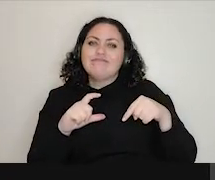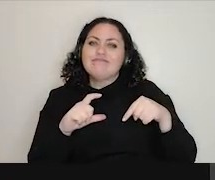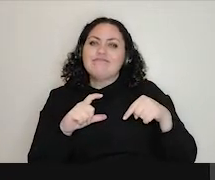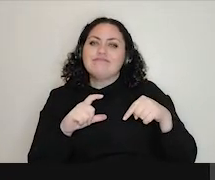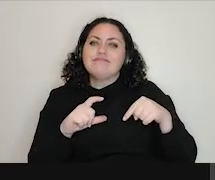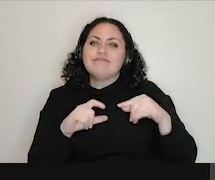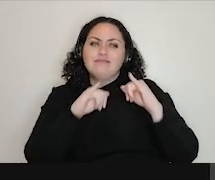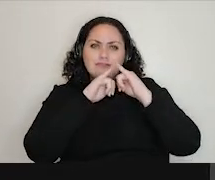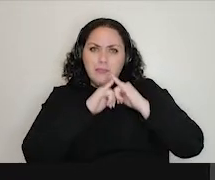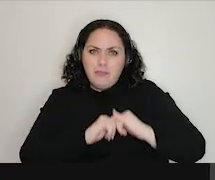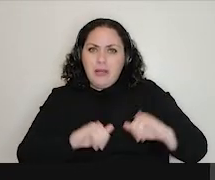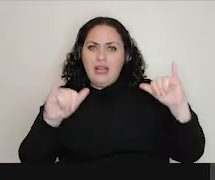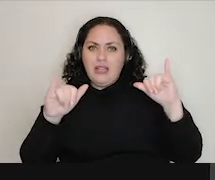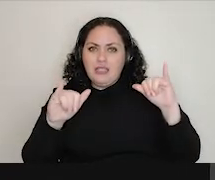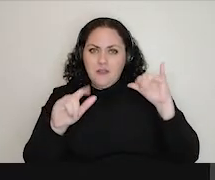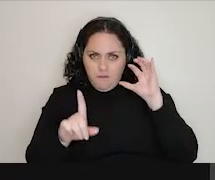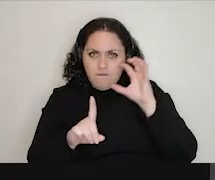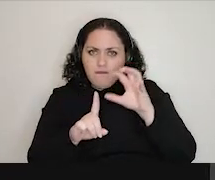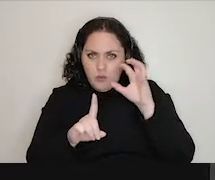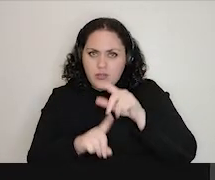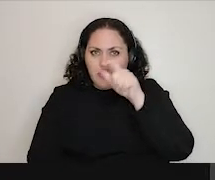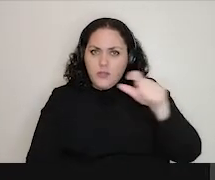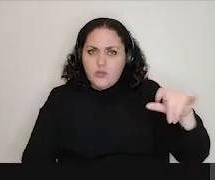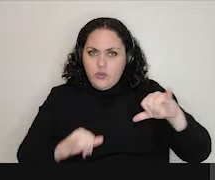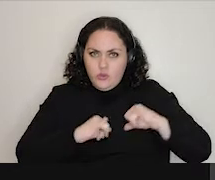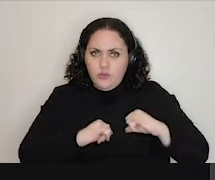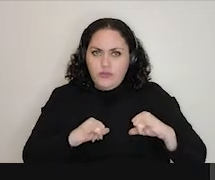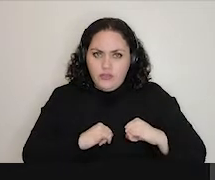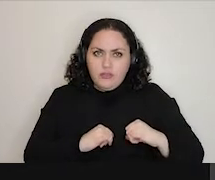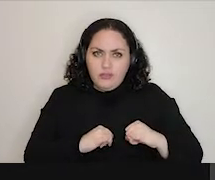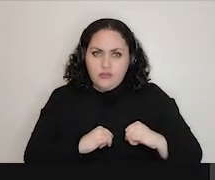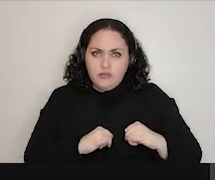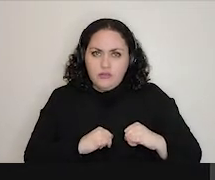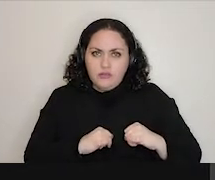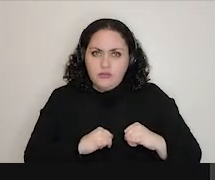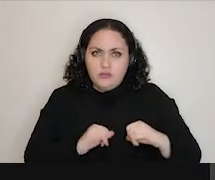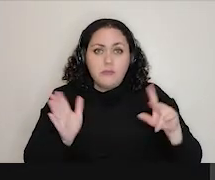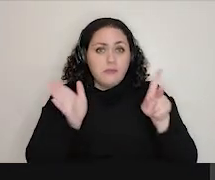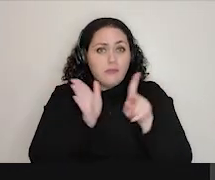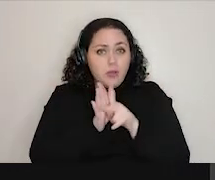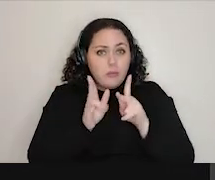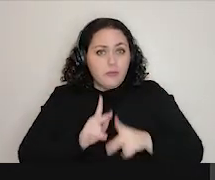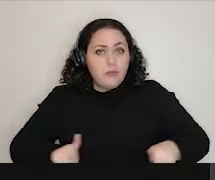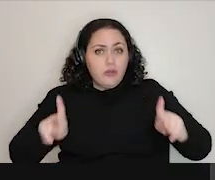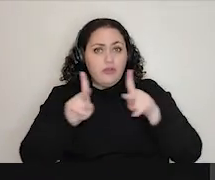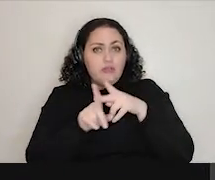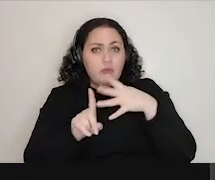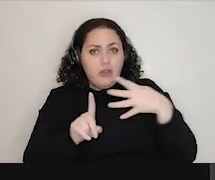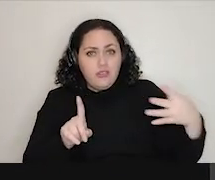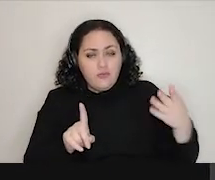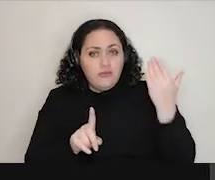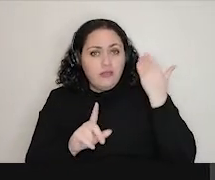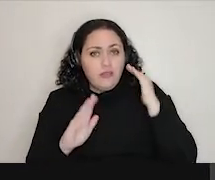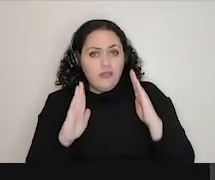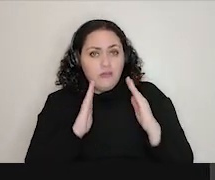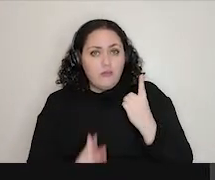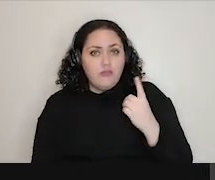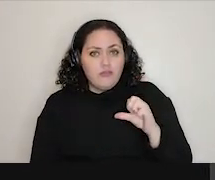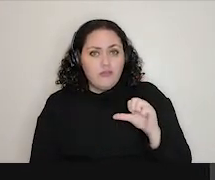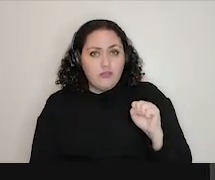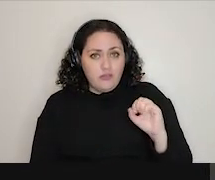né, de notícias, esse tipo de veiculação produziu algum tipo de sofrimento para a